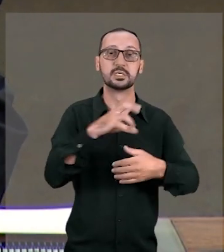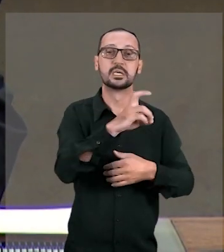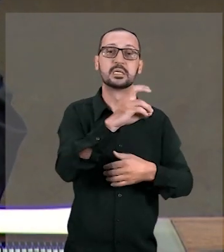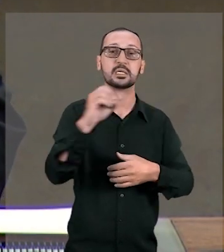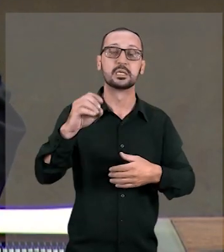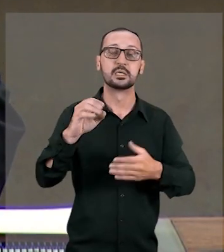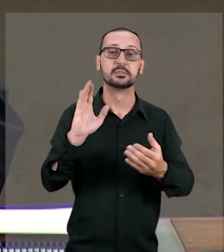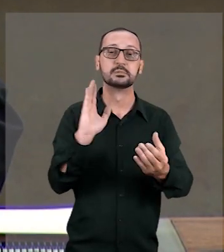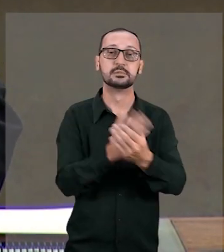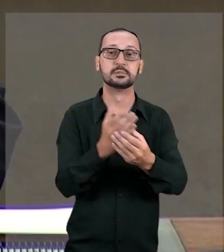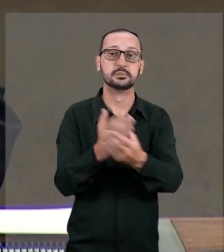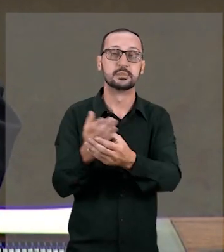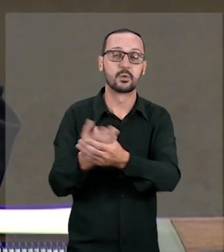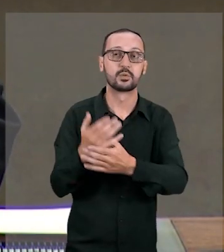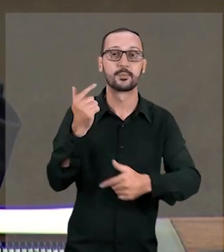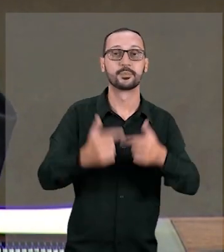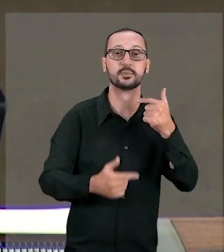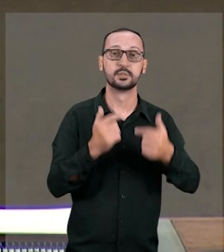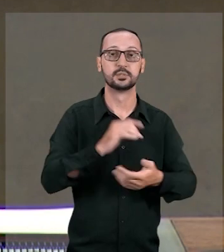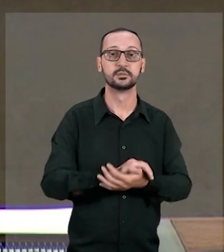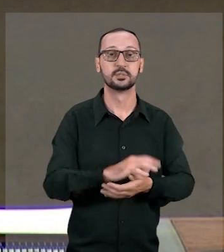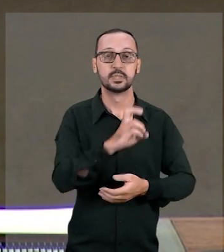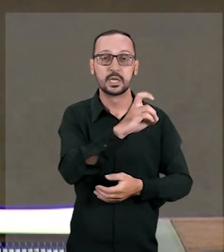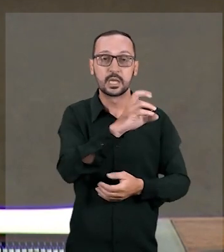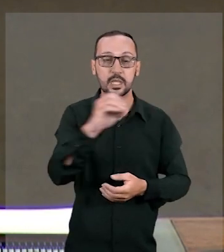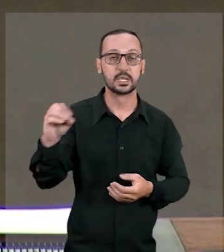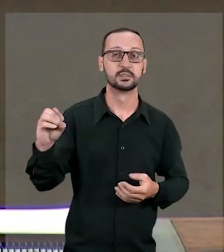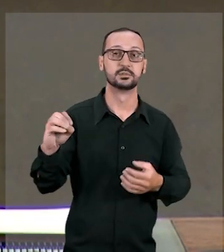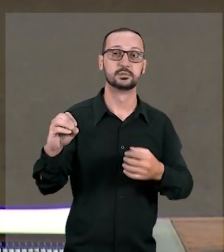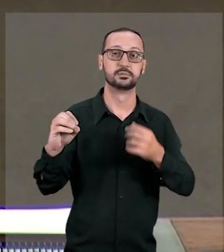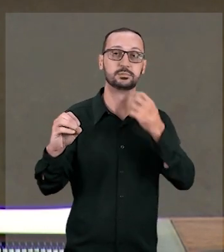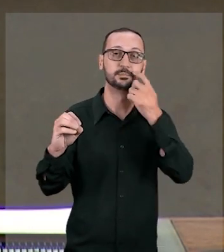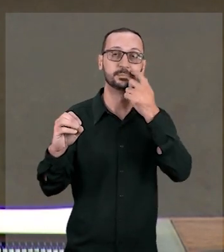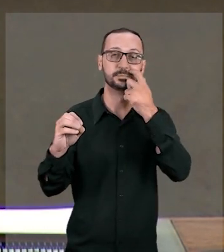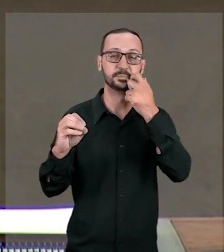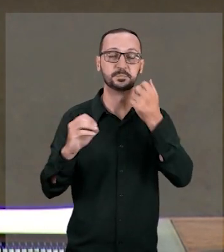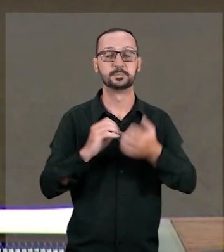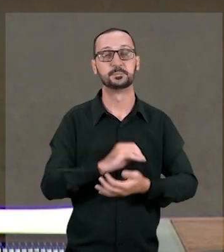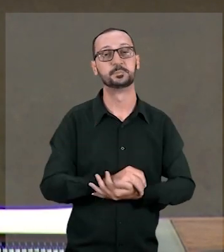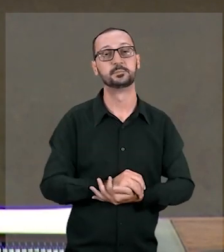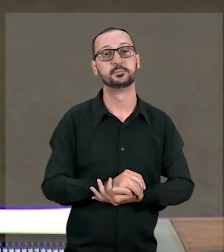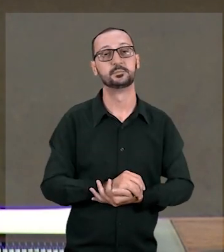do Supremo contra parlamentares. Mais de 500.